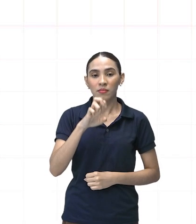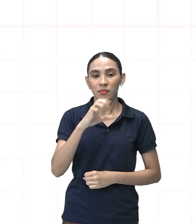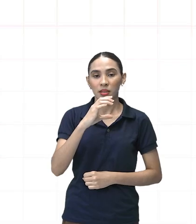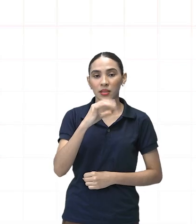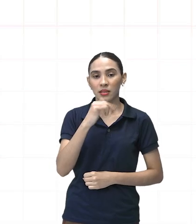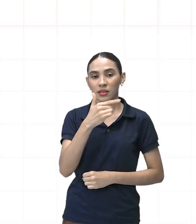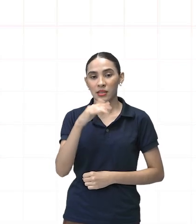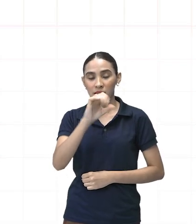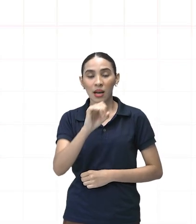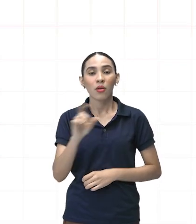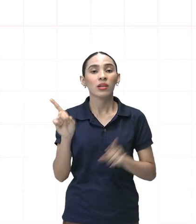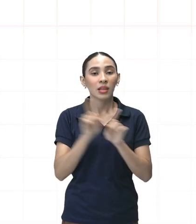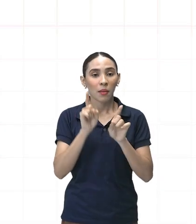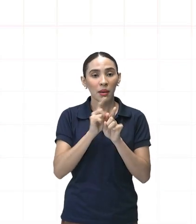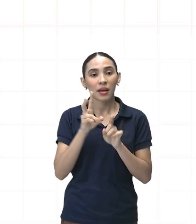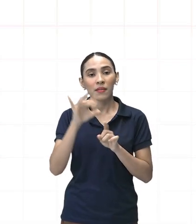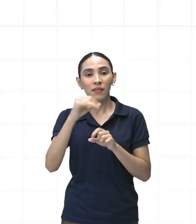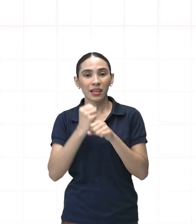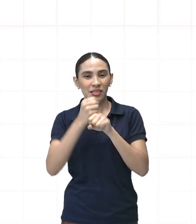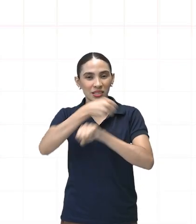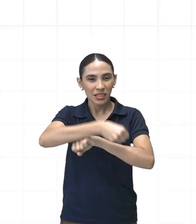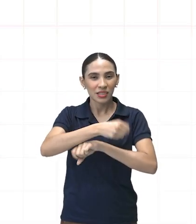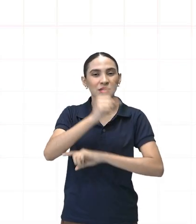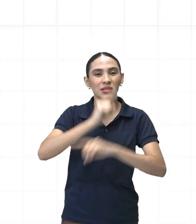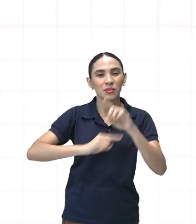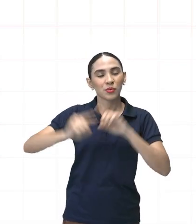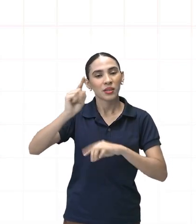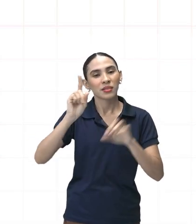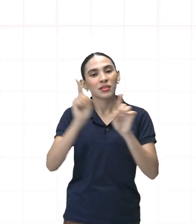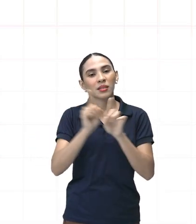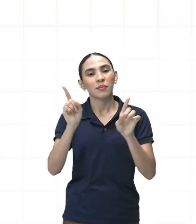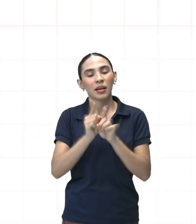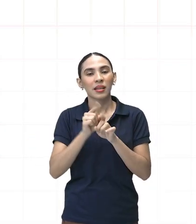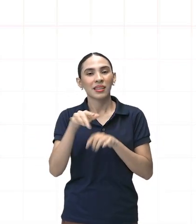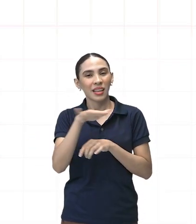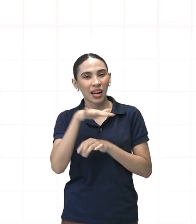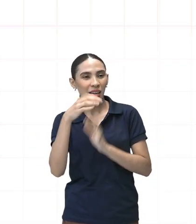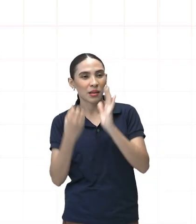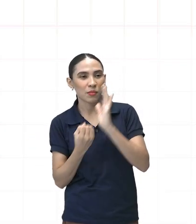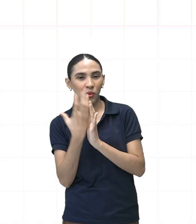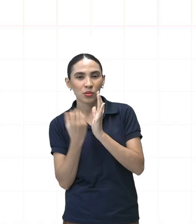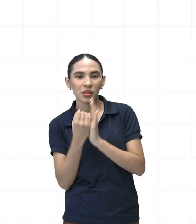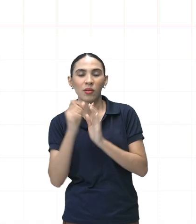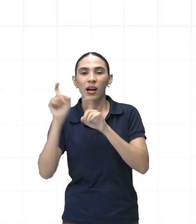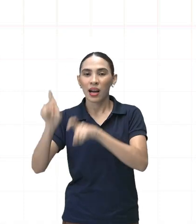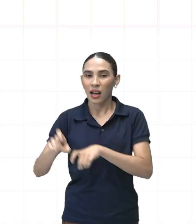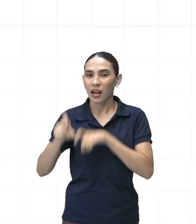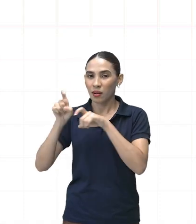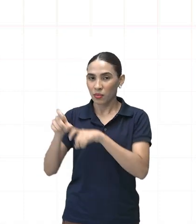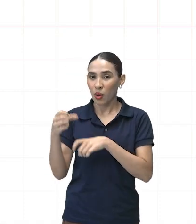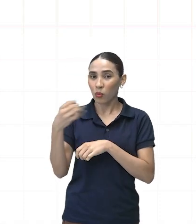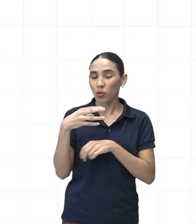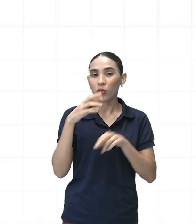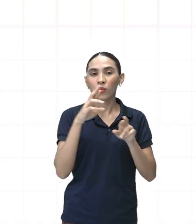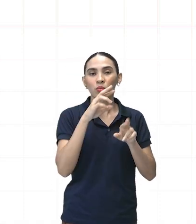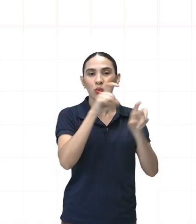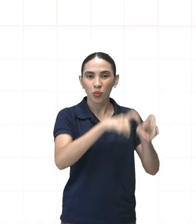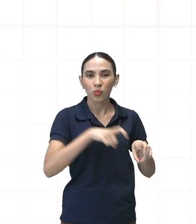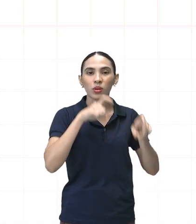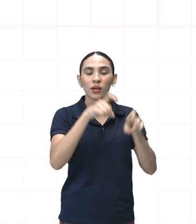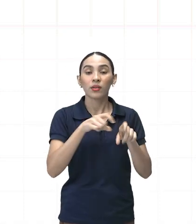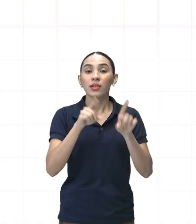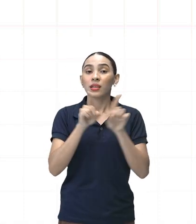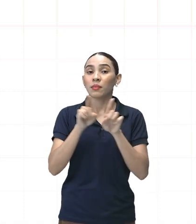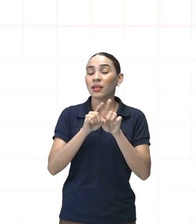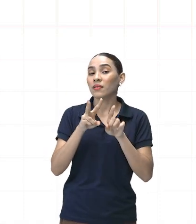agricultura de precisão, que também vai estar inserido nessas transformações aí da produção agropecuária ao novo rural,